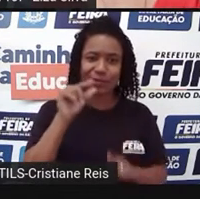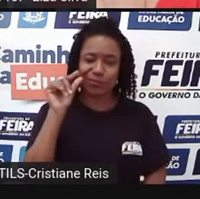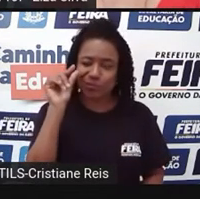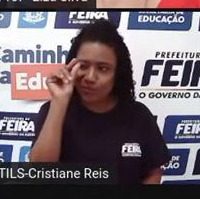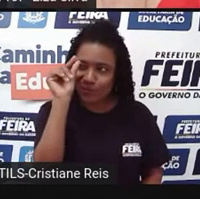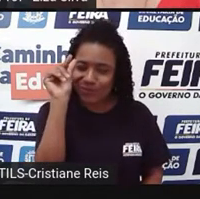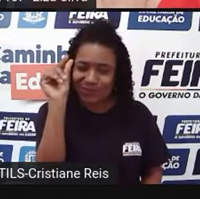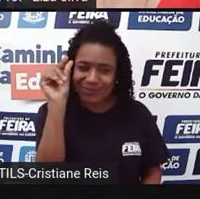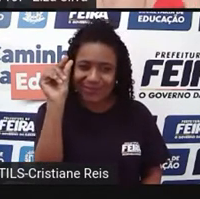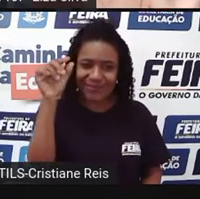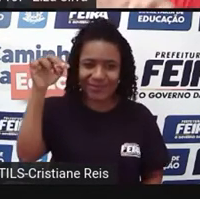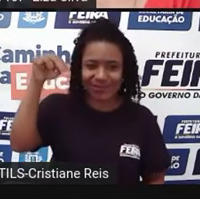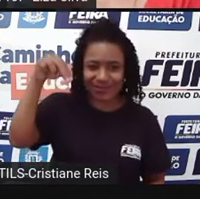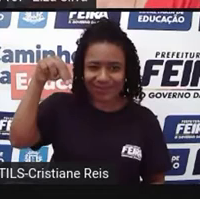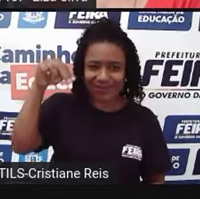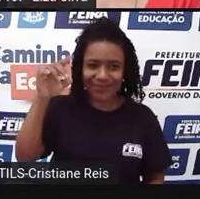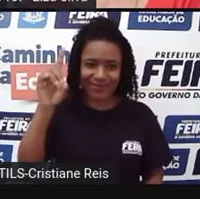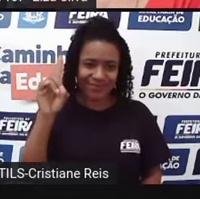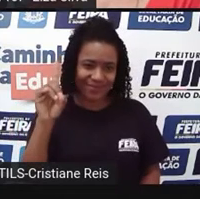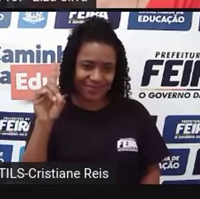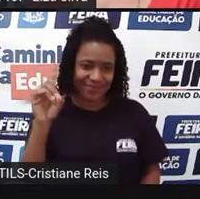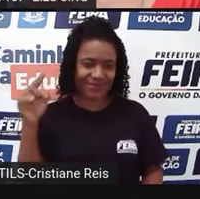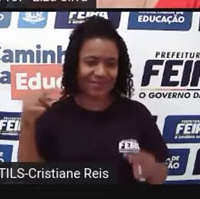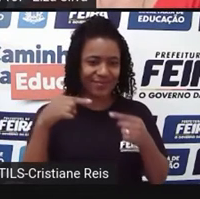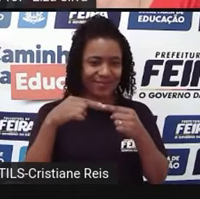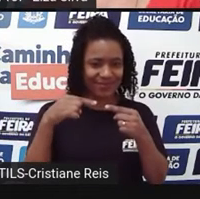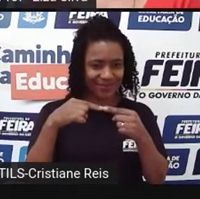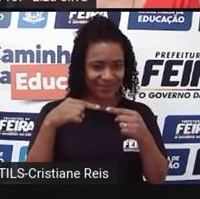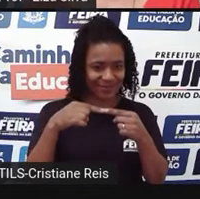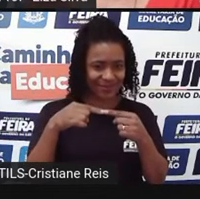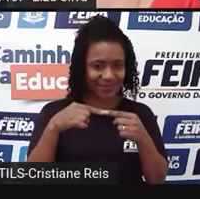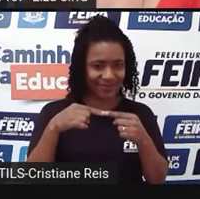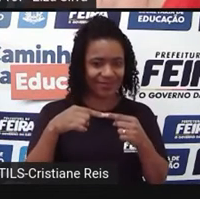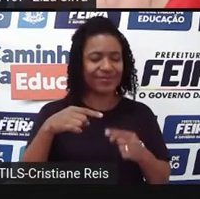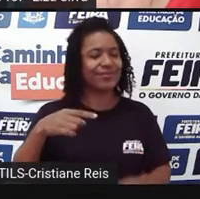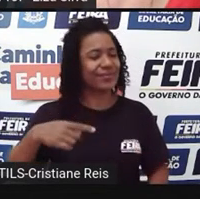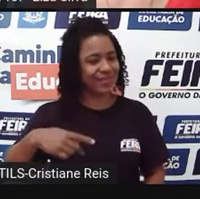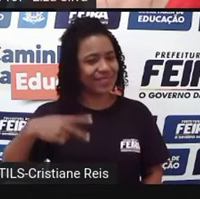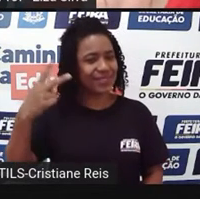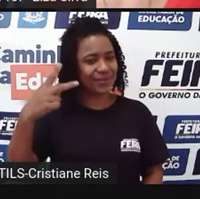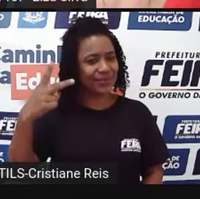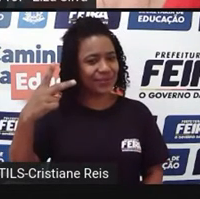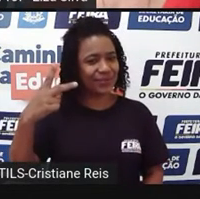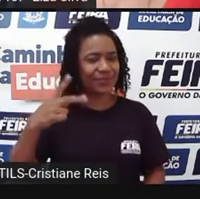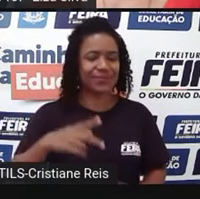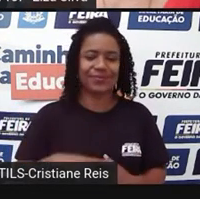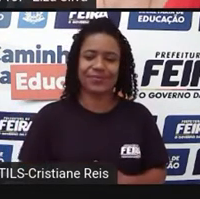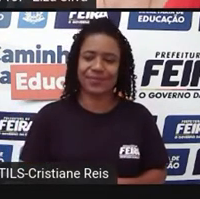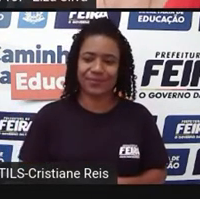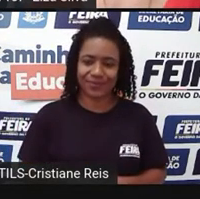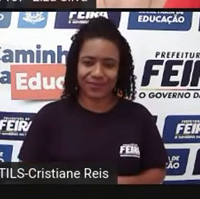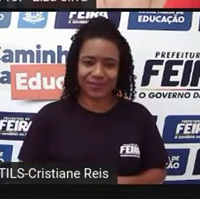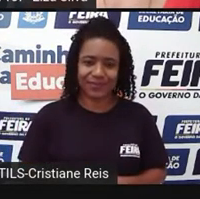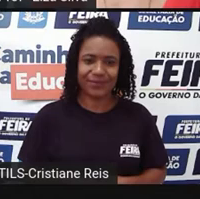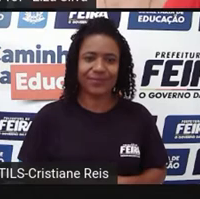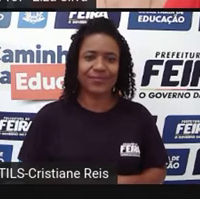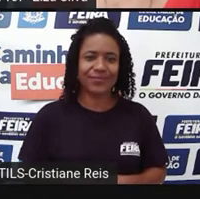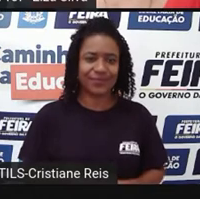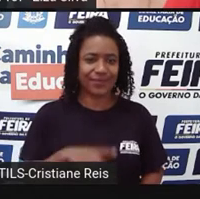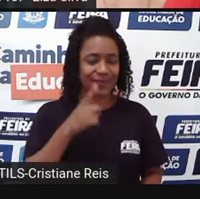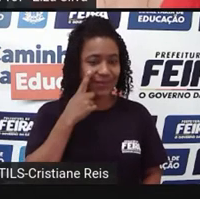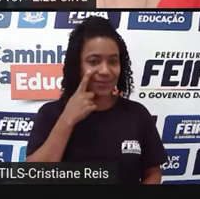pequenininho ao lado do número para representar o original segundo o terceiro não é